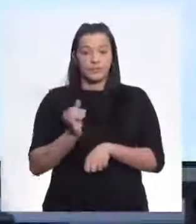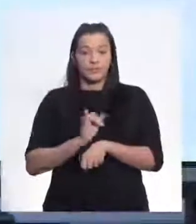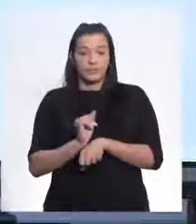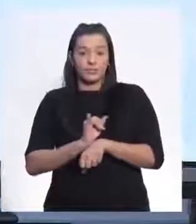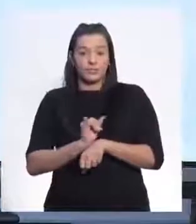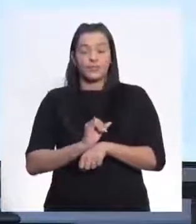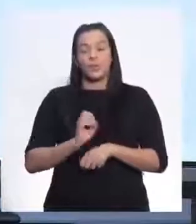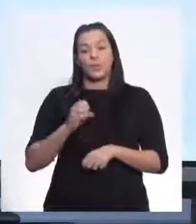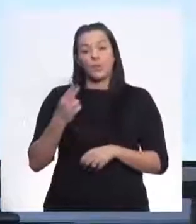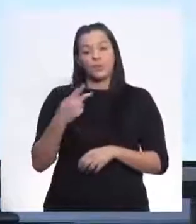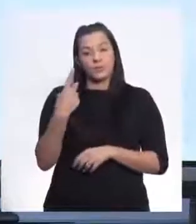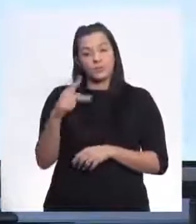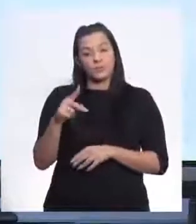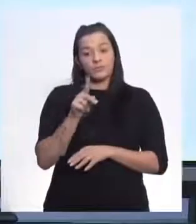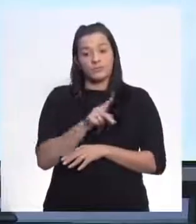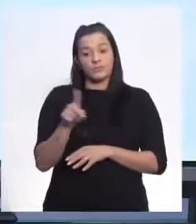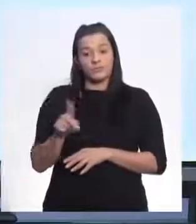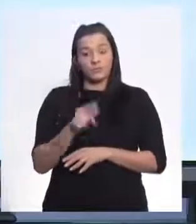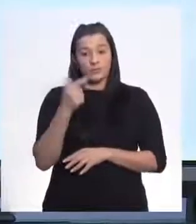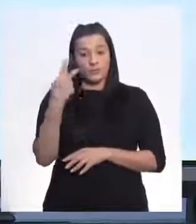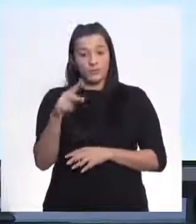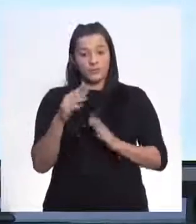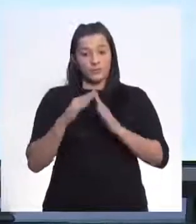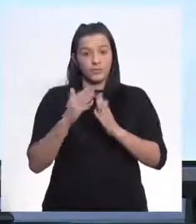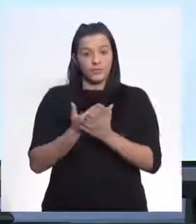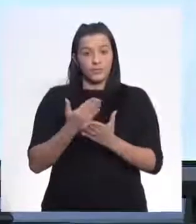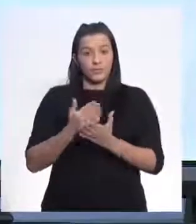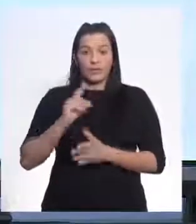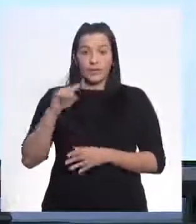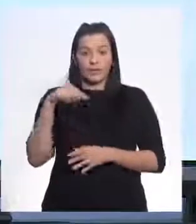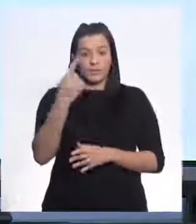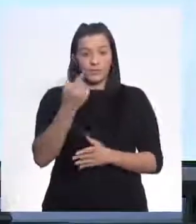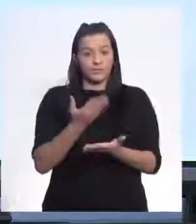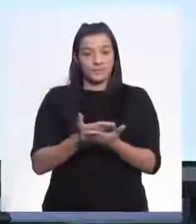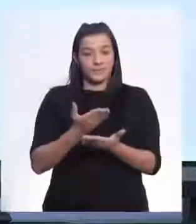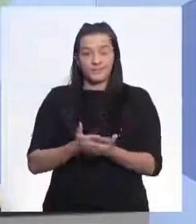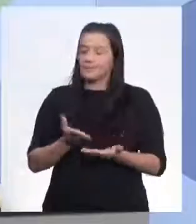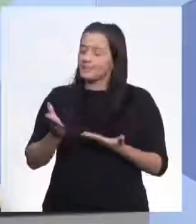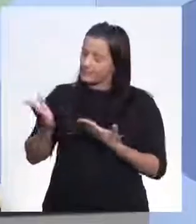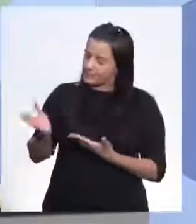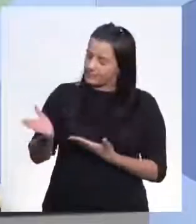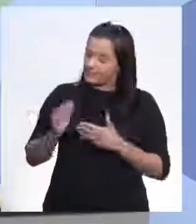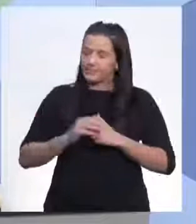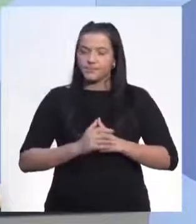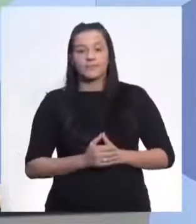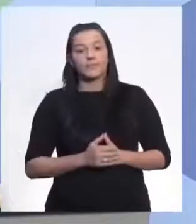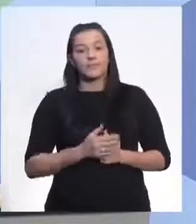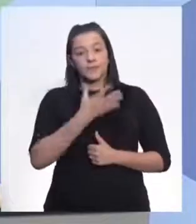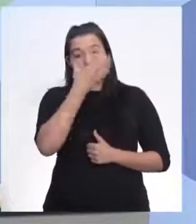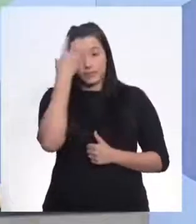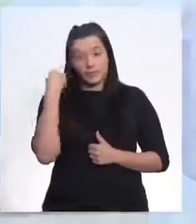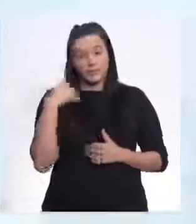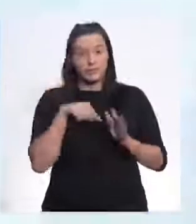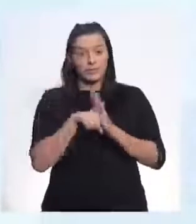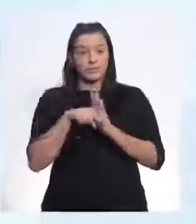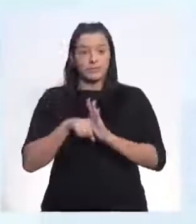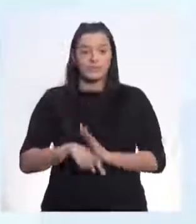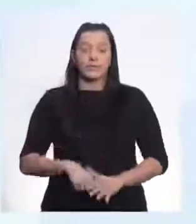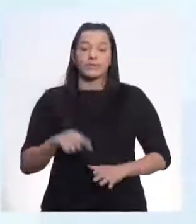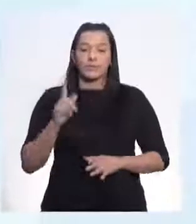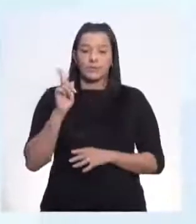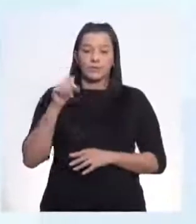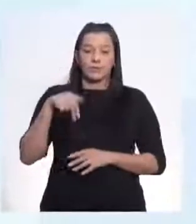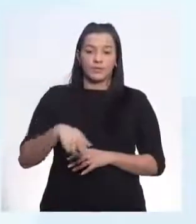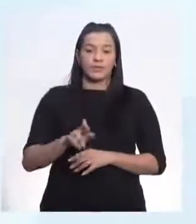ou procure o seu professor lá na sua escola. E a gente se vê na próxima aula. Professora Roberta, quer se despedir? Pessoal, não esqueçam de avaliar a nossa aula no QR Code e